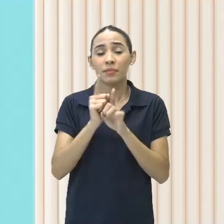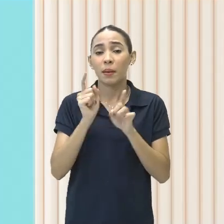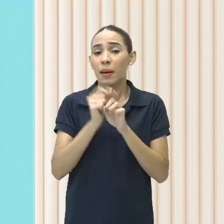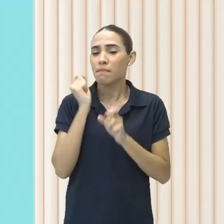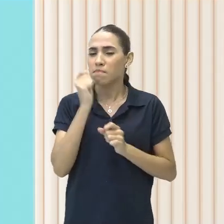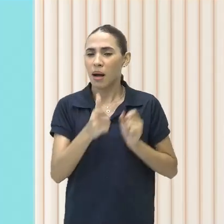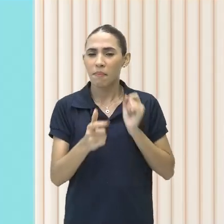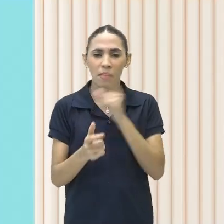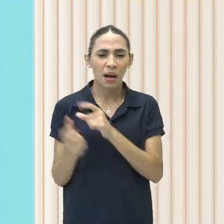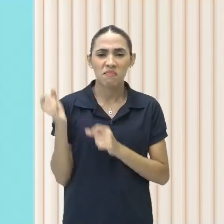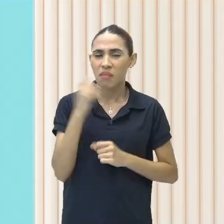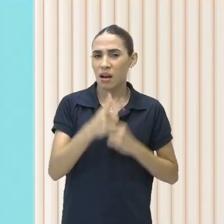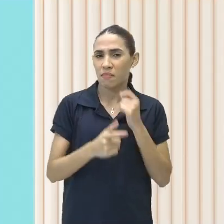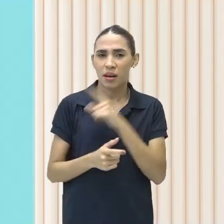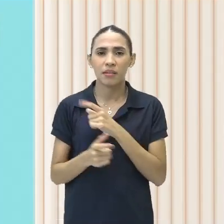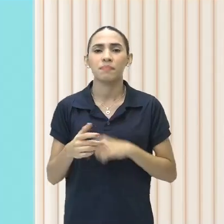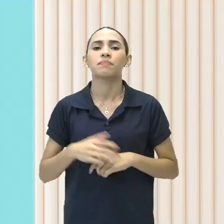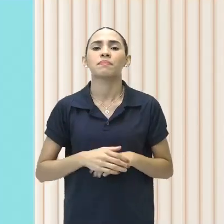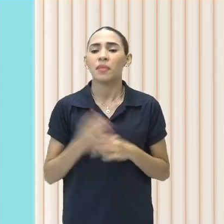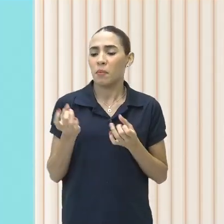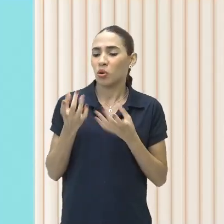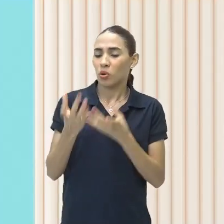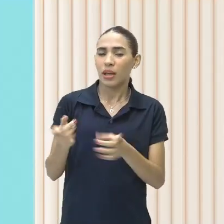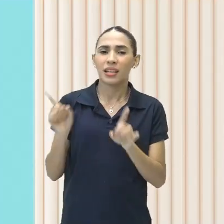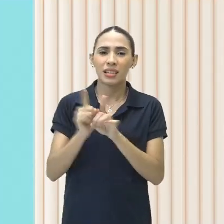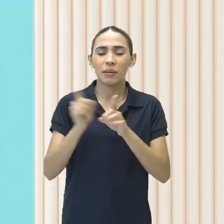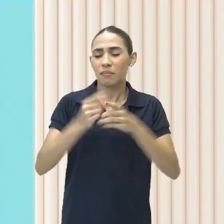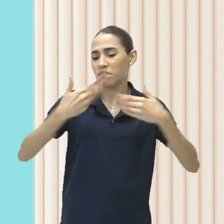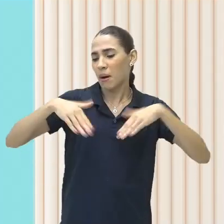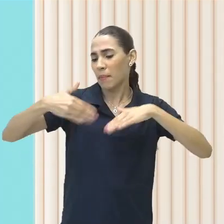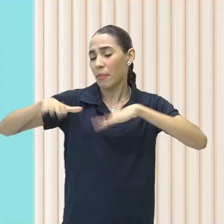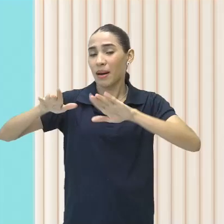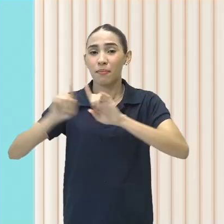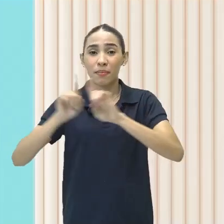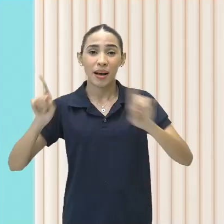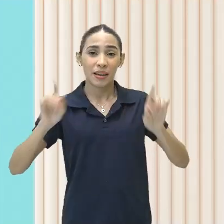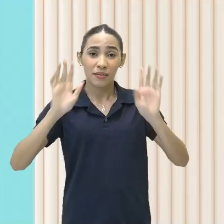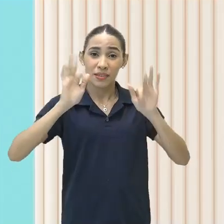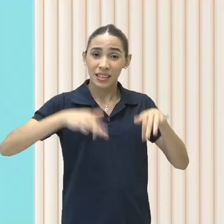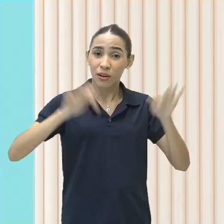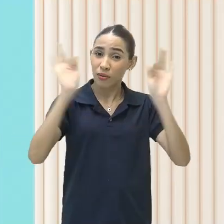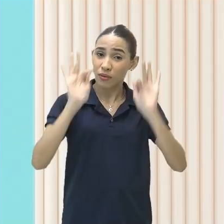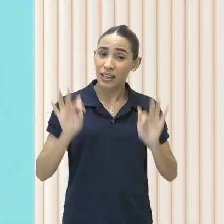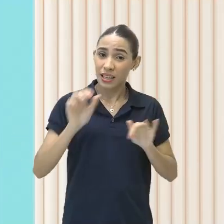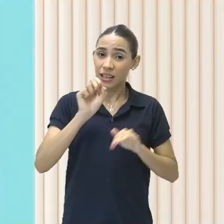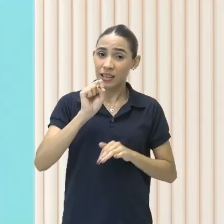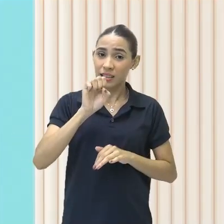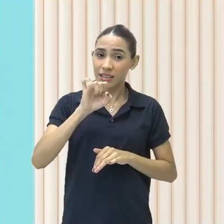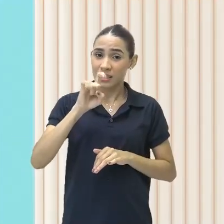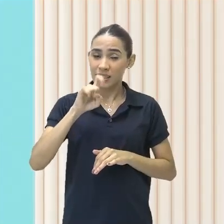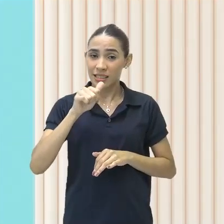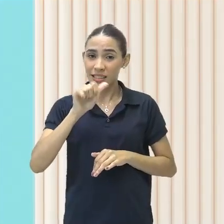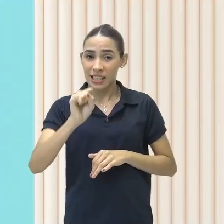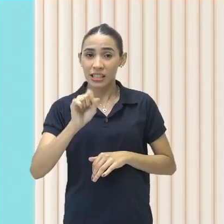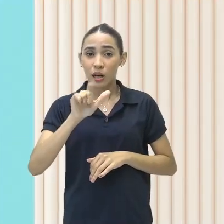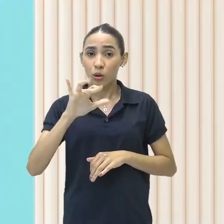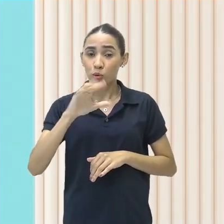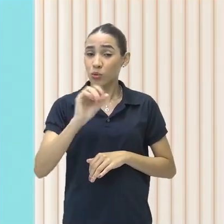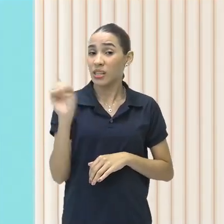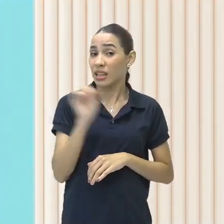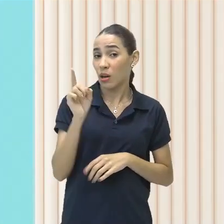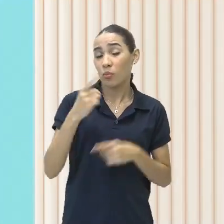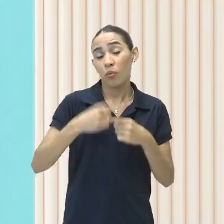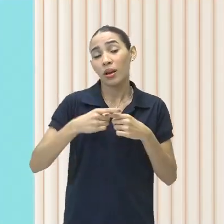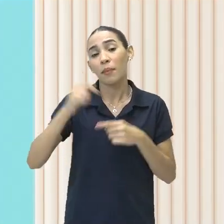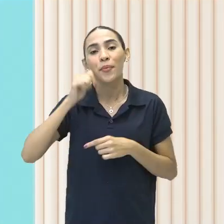Seixas, foi escorraçada, ele não abandonou ela, foi para o outro, mas no final Seixas teve um final feliz. E a Lúcia, não, porque ela era